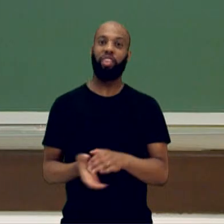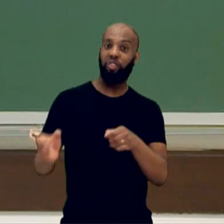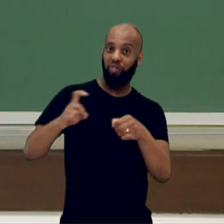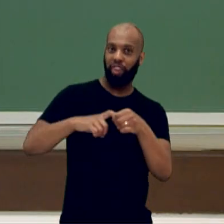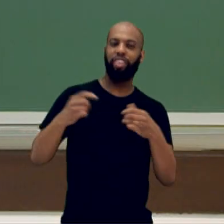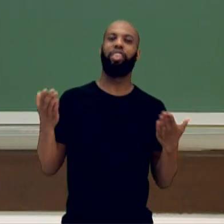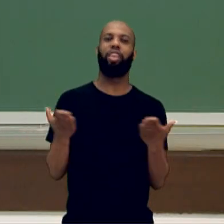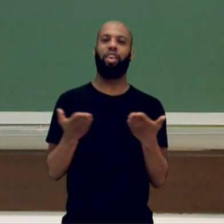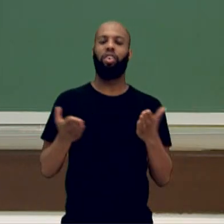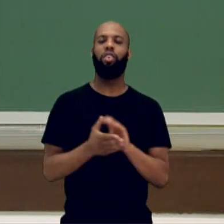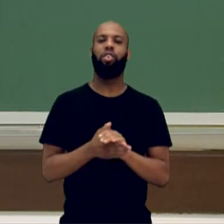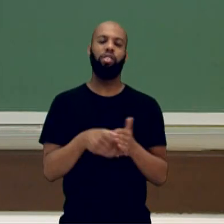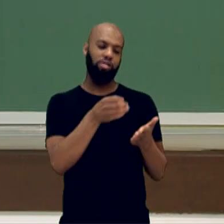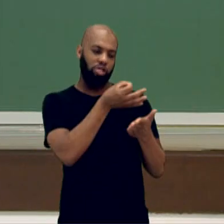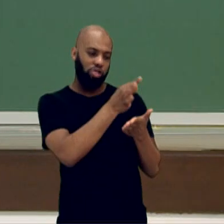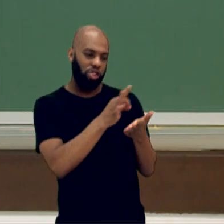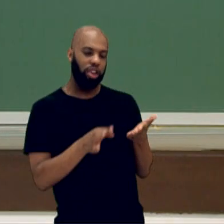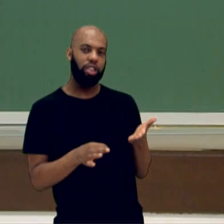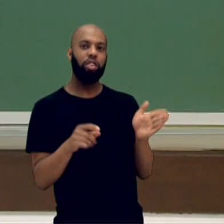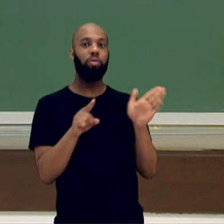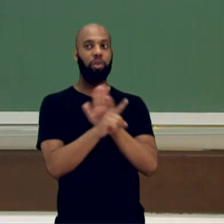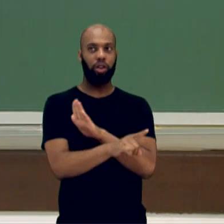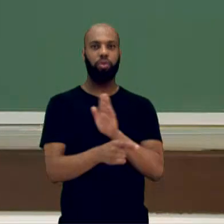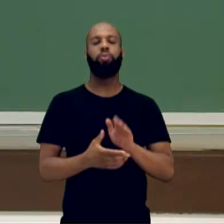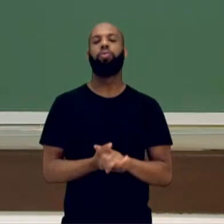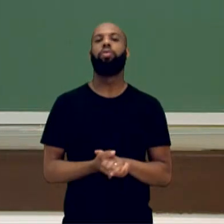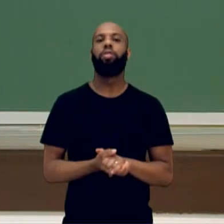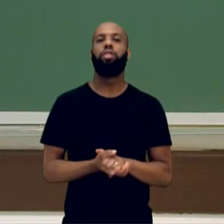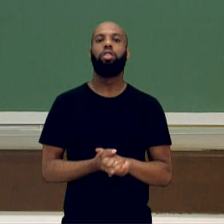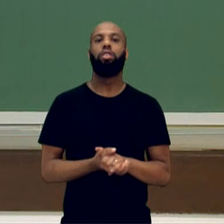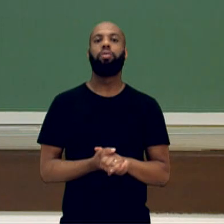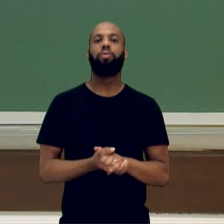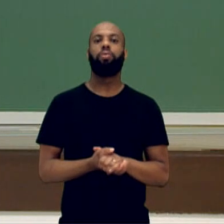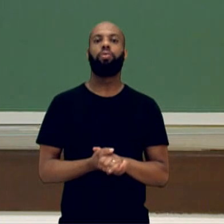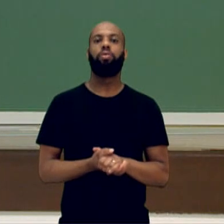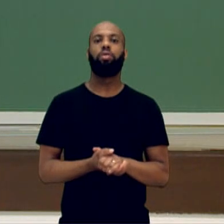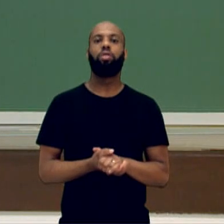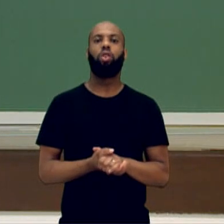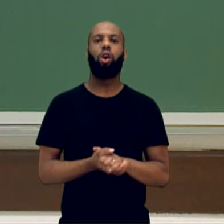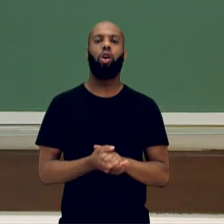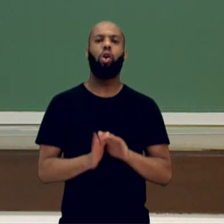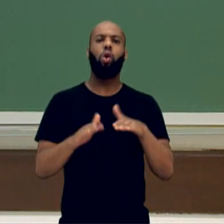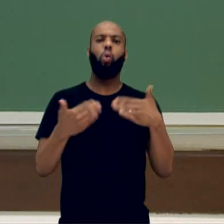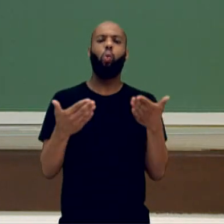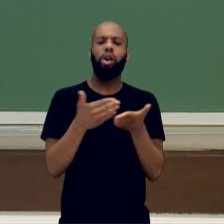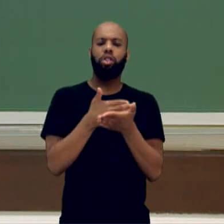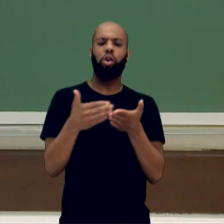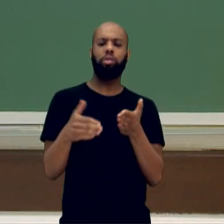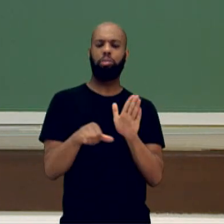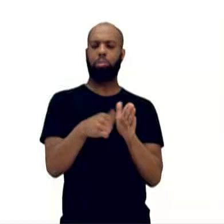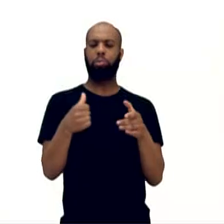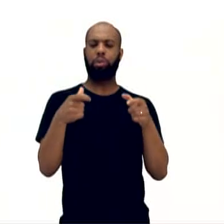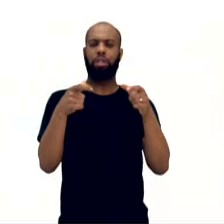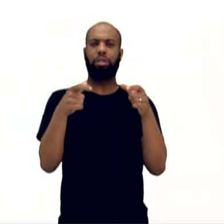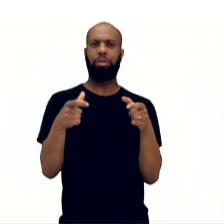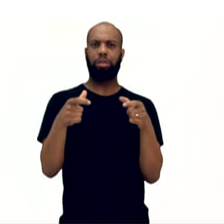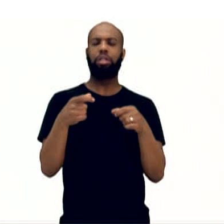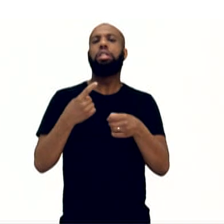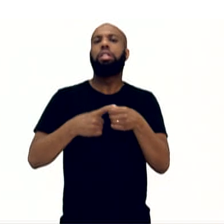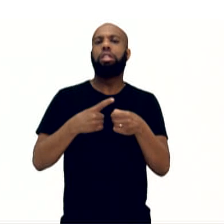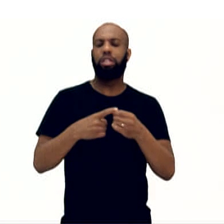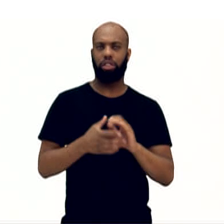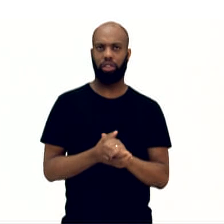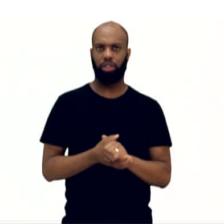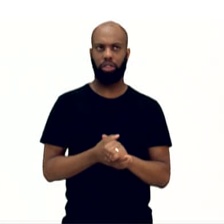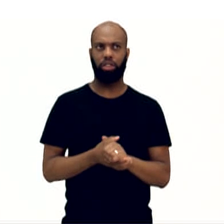Voltamos então aqui, pessoal, para a correção ali da perguntinha. Quando e onde surgiram as primeiras cidades? A opção certa